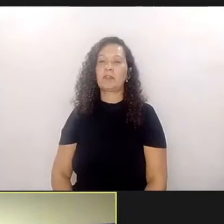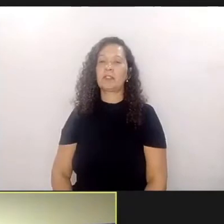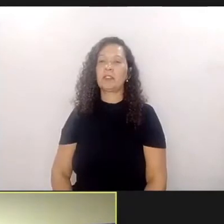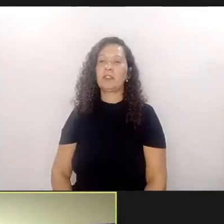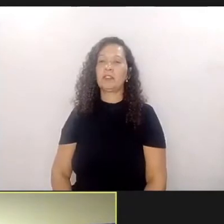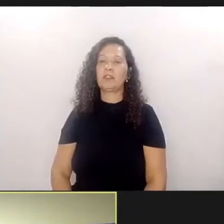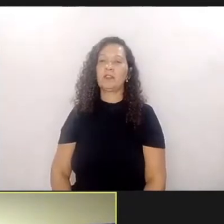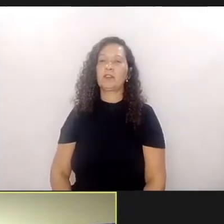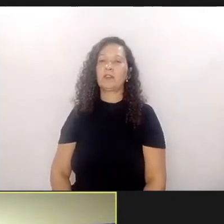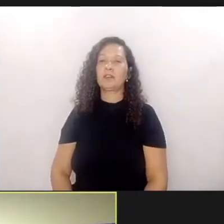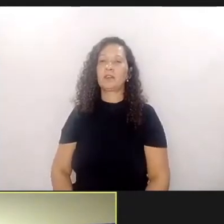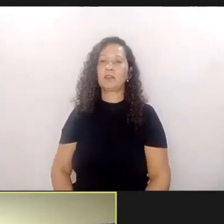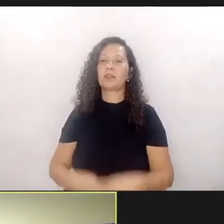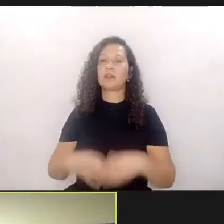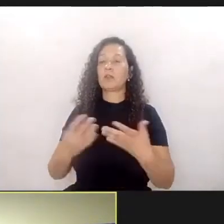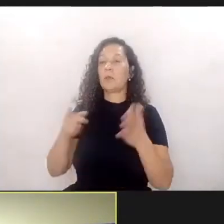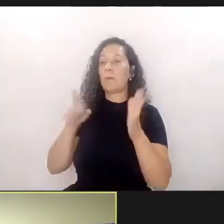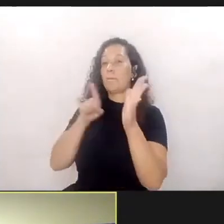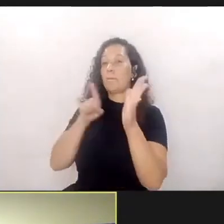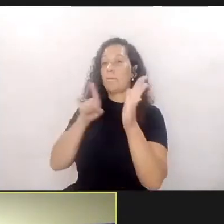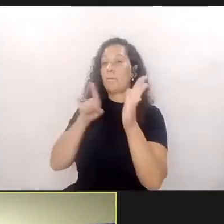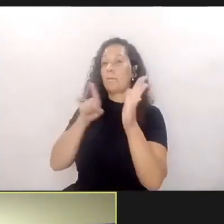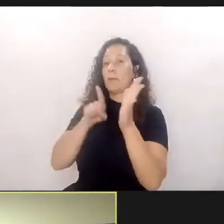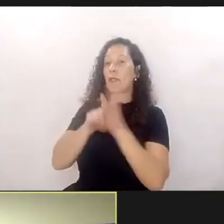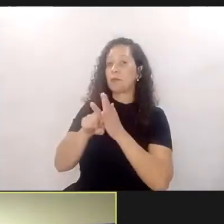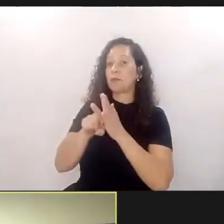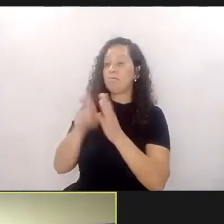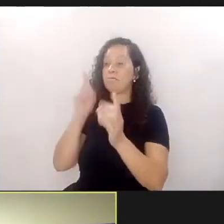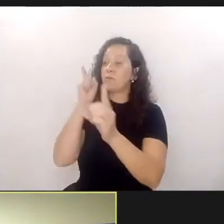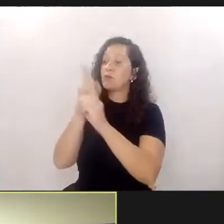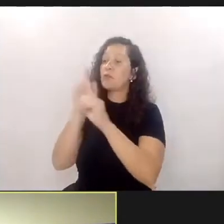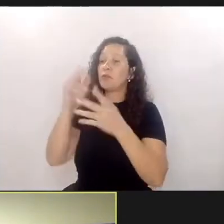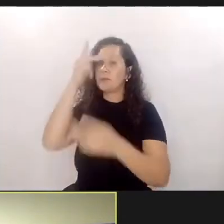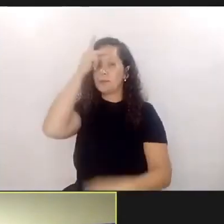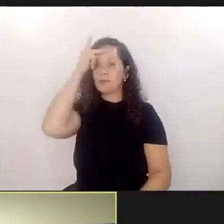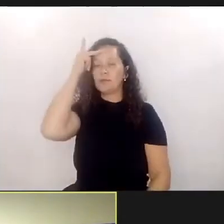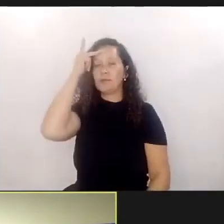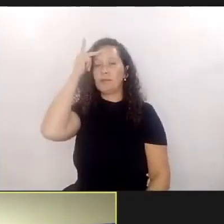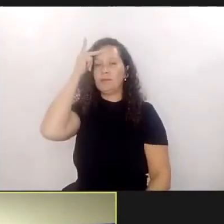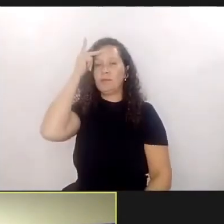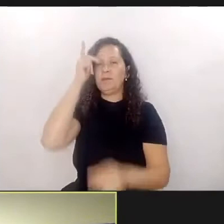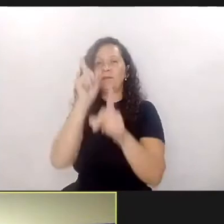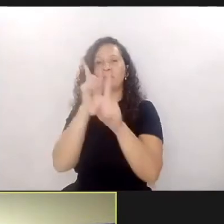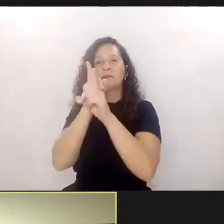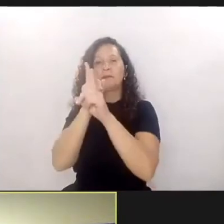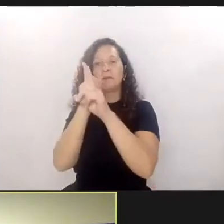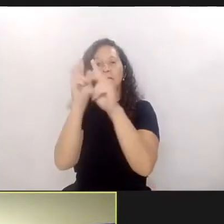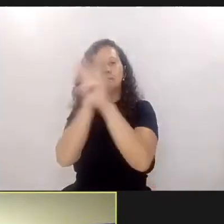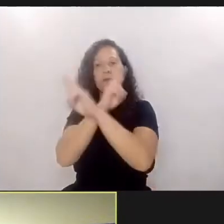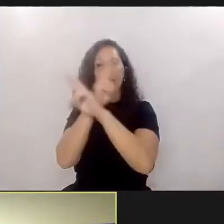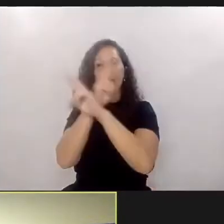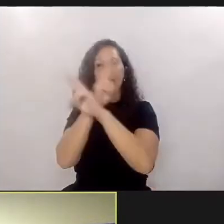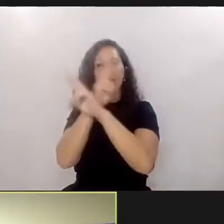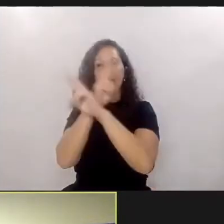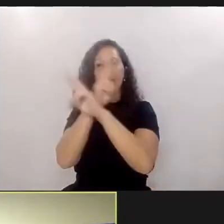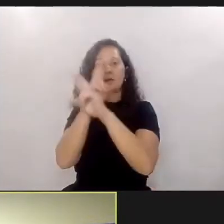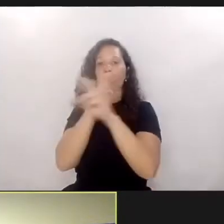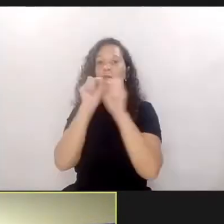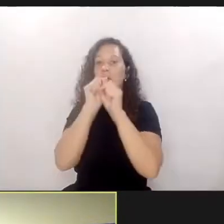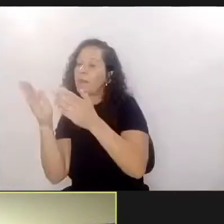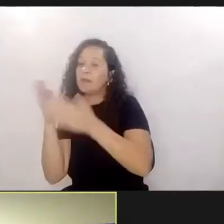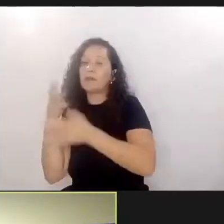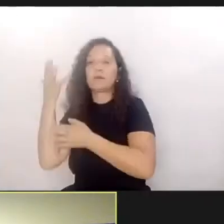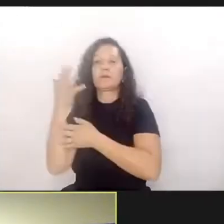Bom, a gente vai descobrir quem é. A pergunta tem relação com a primeira parte da palestra. Qual o resultado efetivo